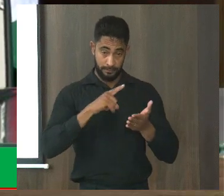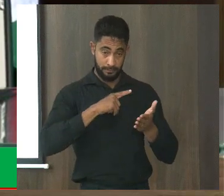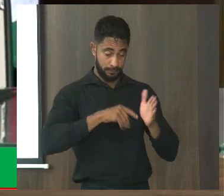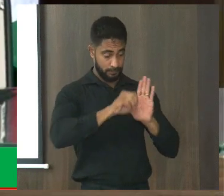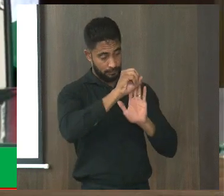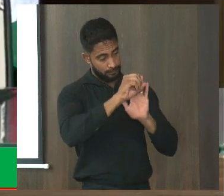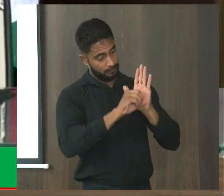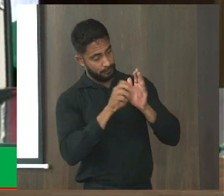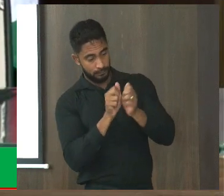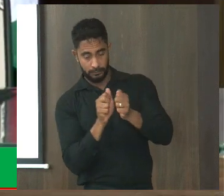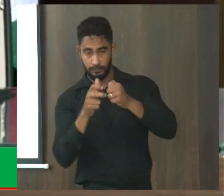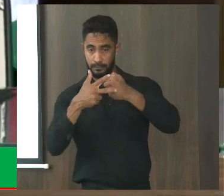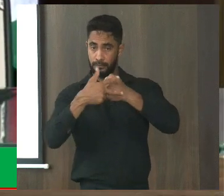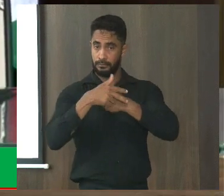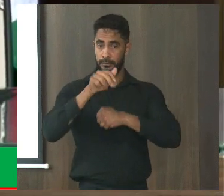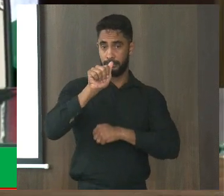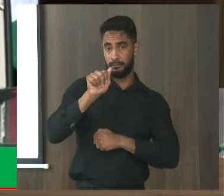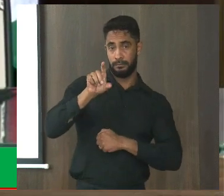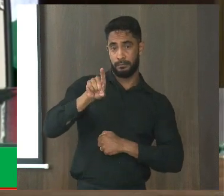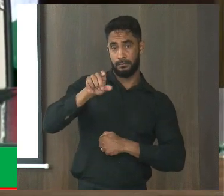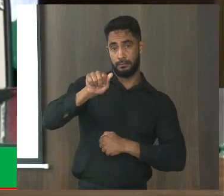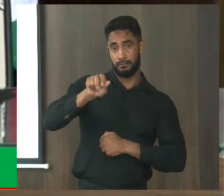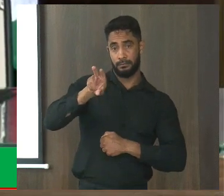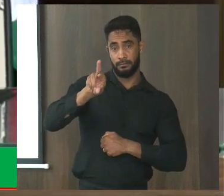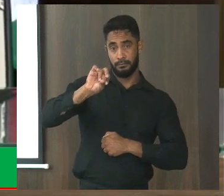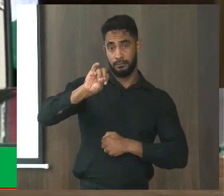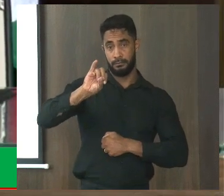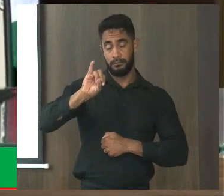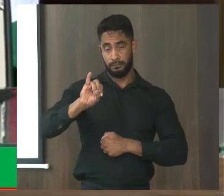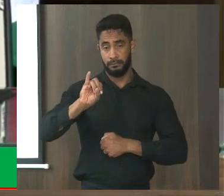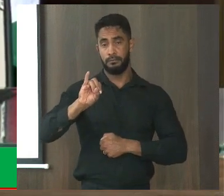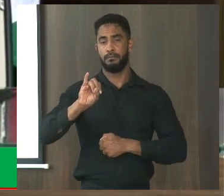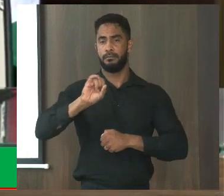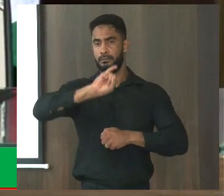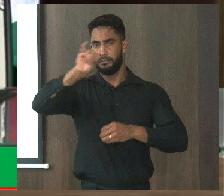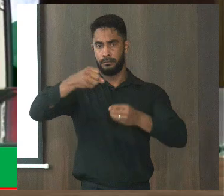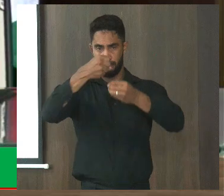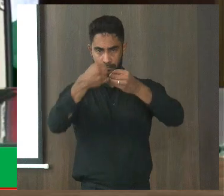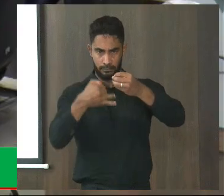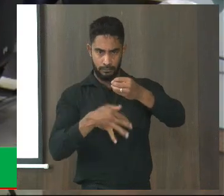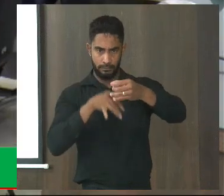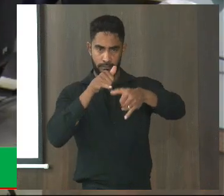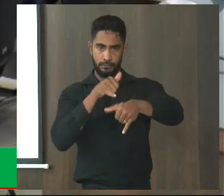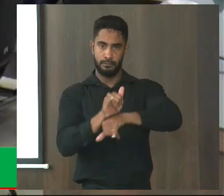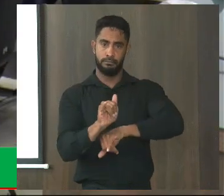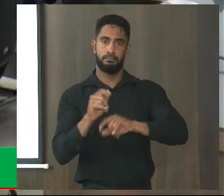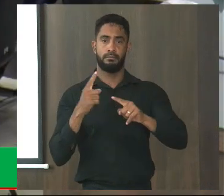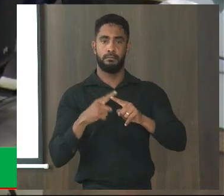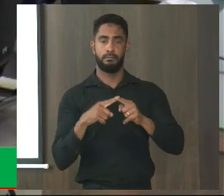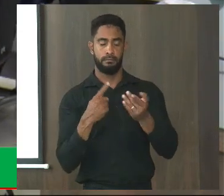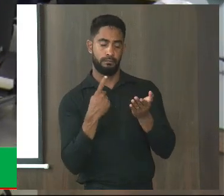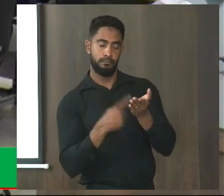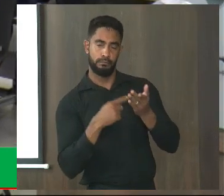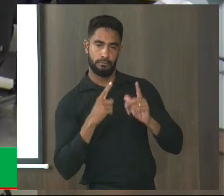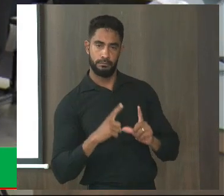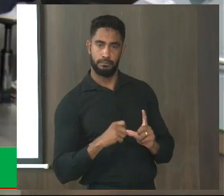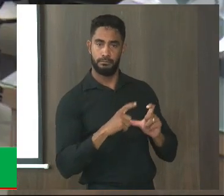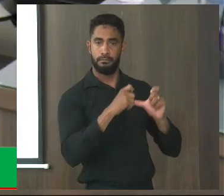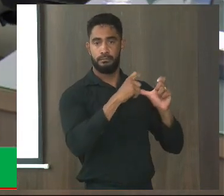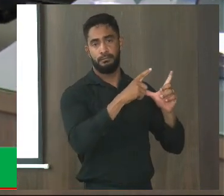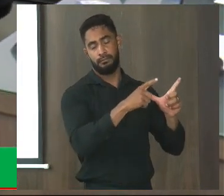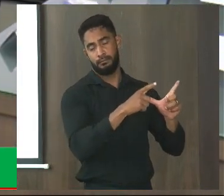ofício do gabinete do vereador Adauri Cordeiro, justificando sua ausência por motivo de compromisso previamente agendado e de impossível